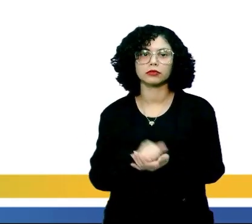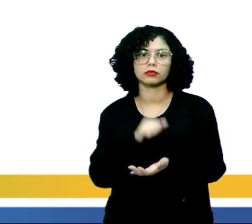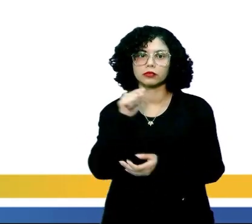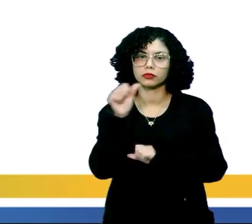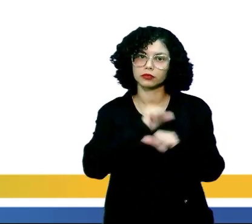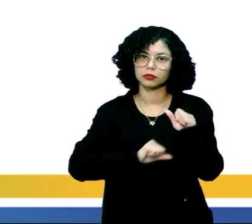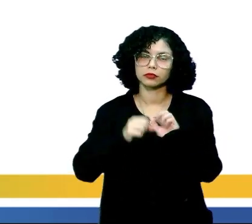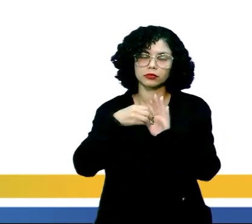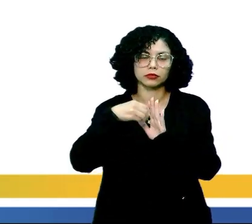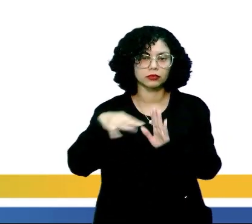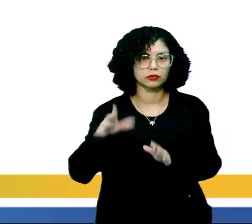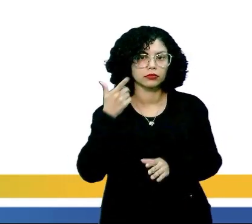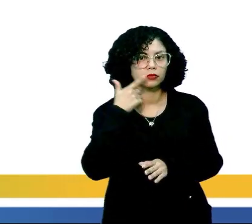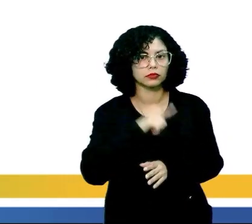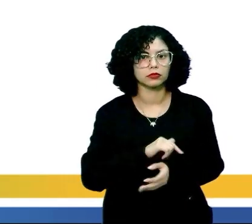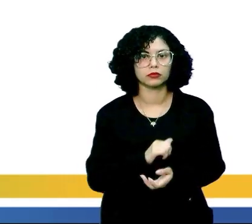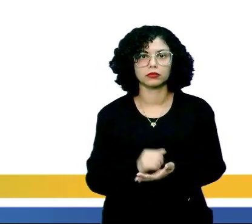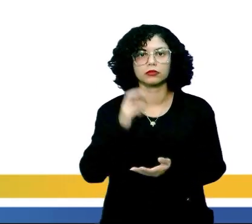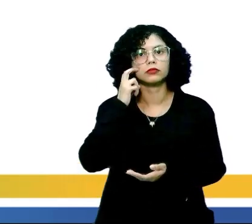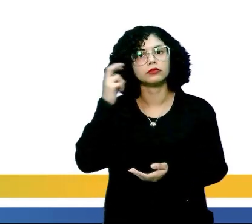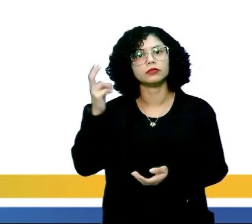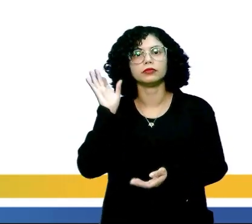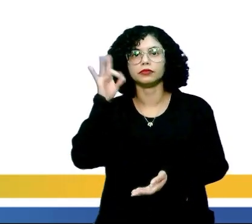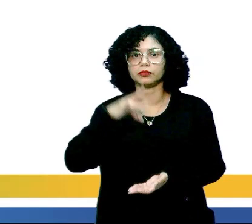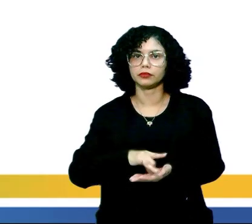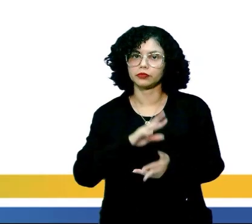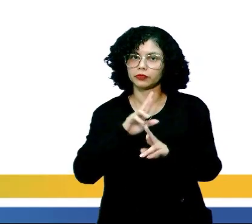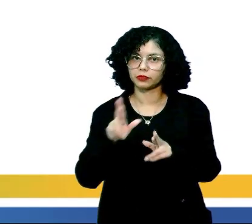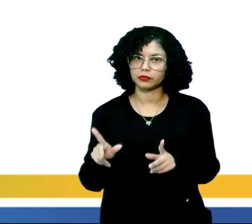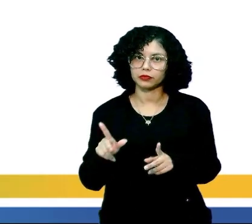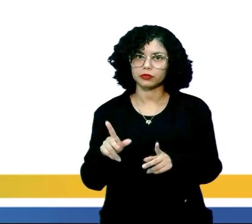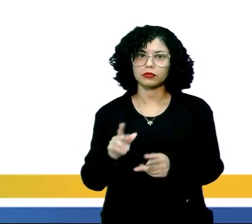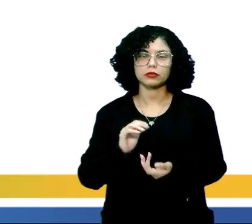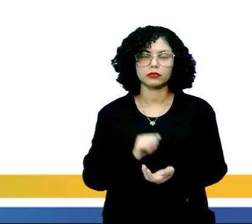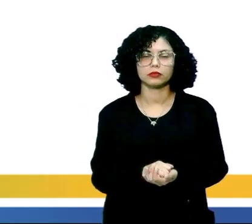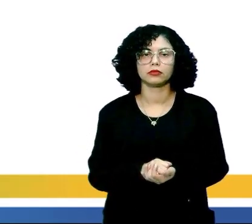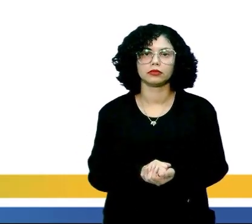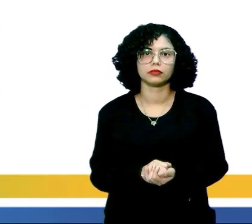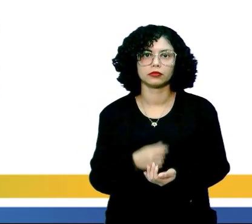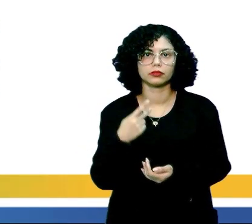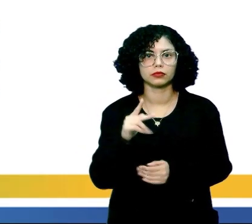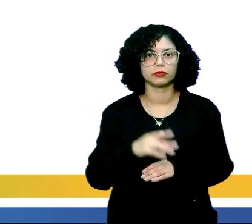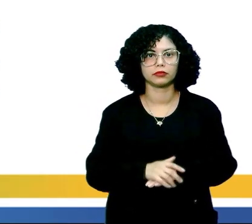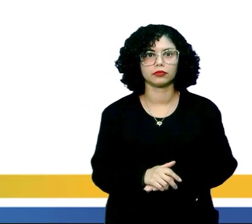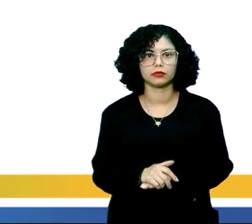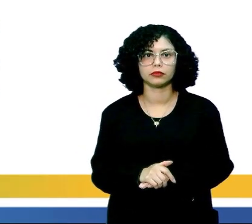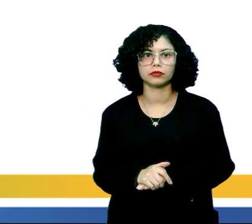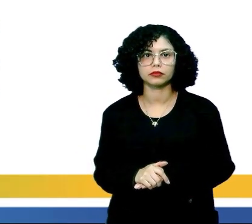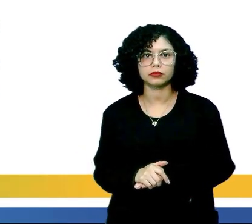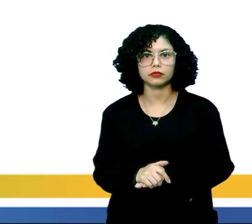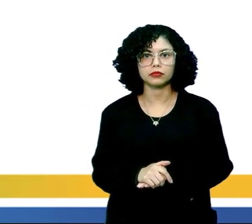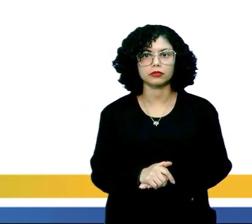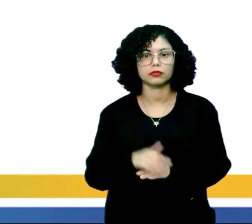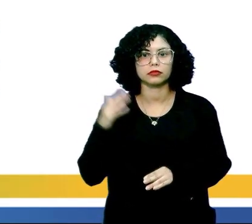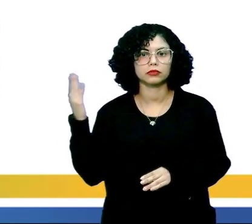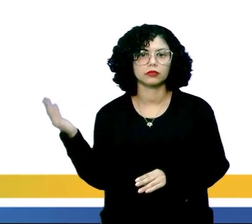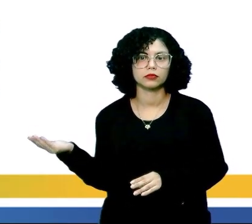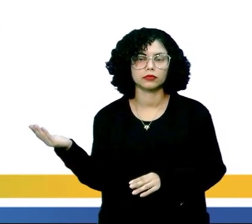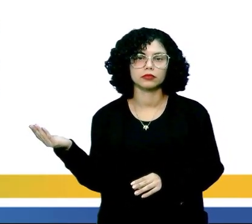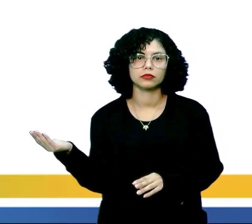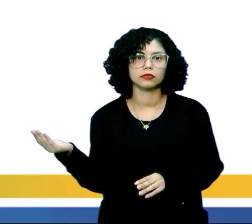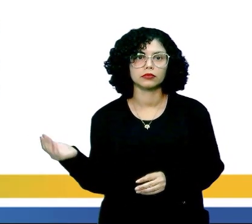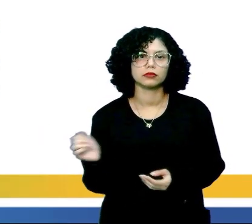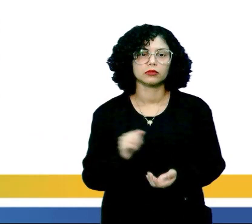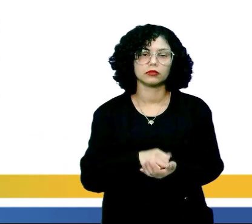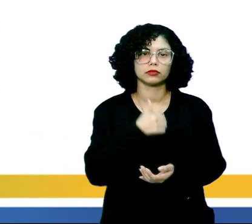se transporta, você conhece culturas, realidades diferentes e distintas da sua, tá? E aí eu trouxe para vocês